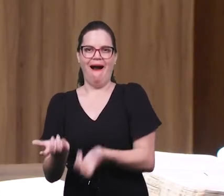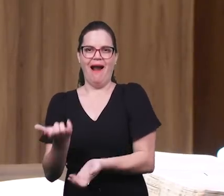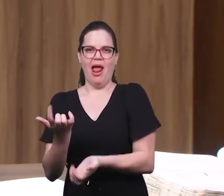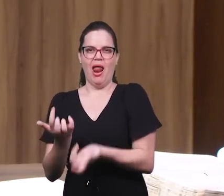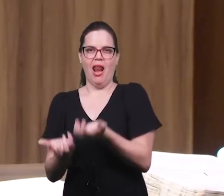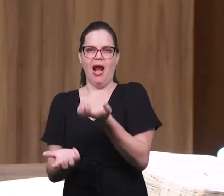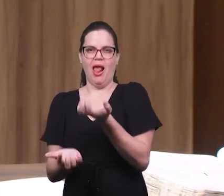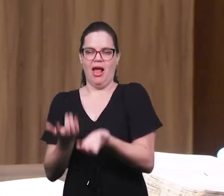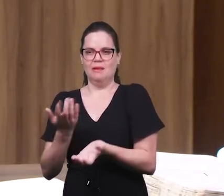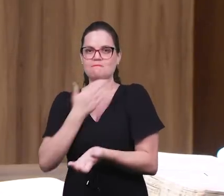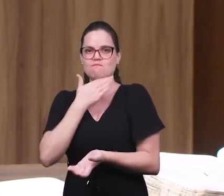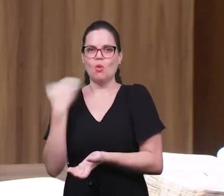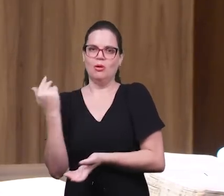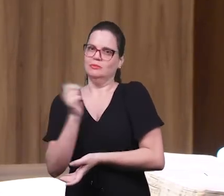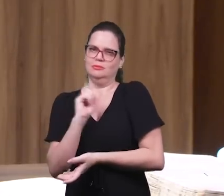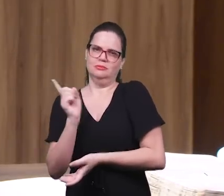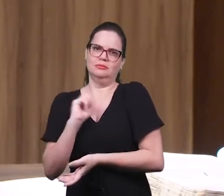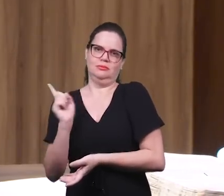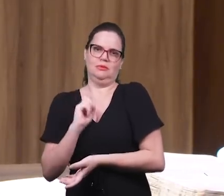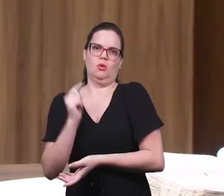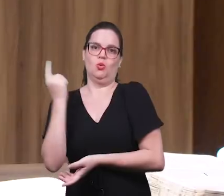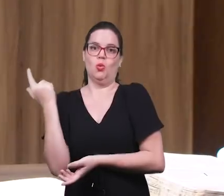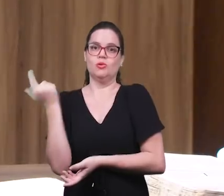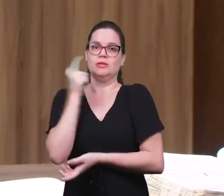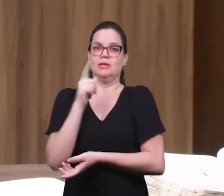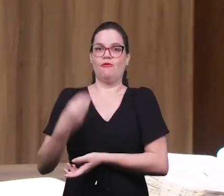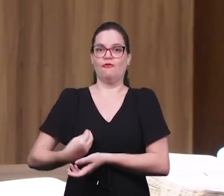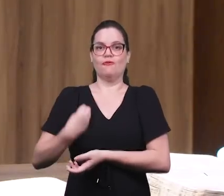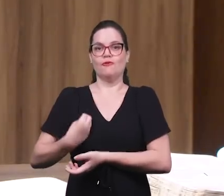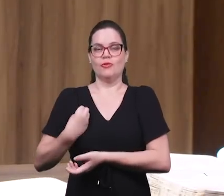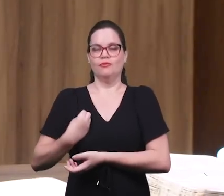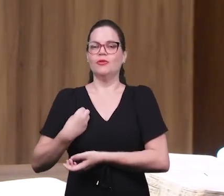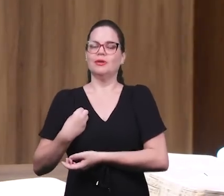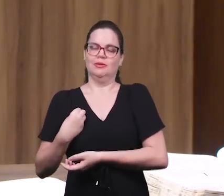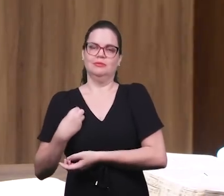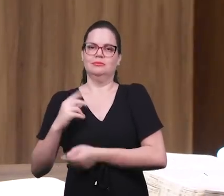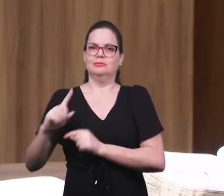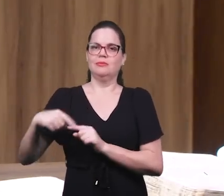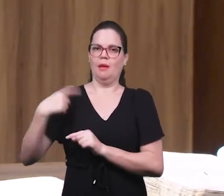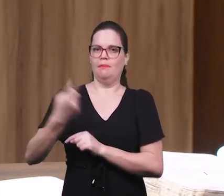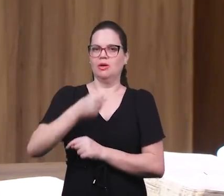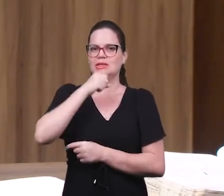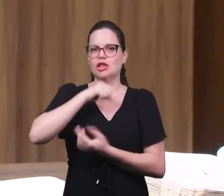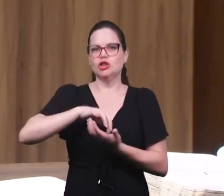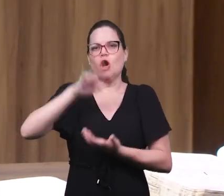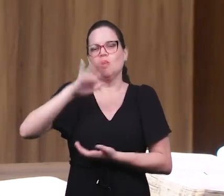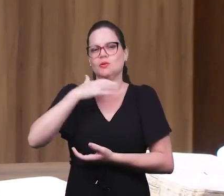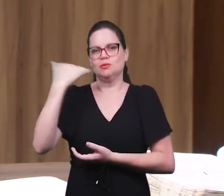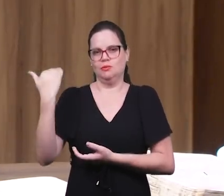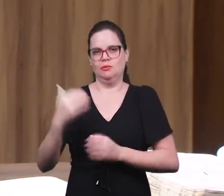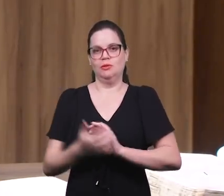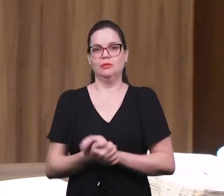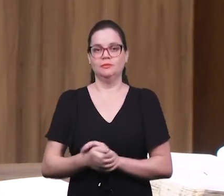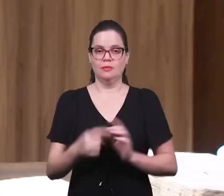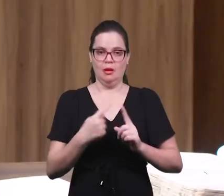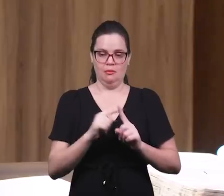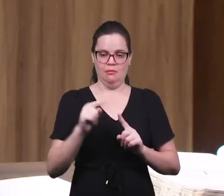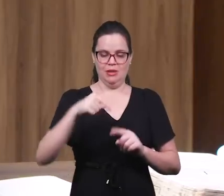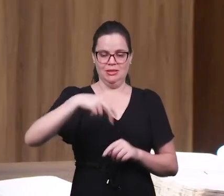muitos cristãos já torturados, né? Domiciano, que foi depois de Nero, né? Então aí já